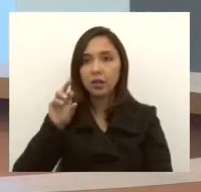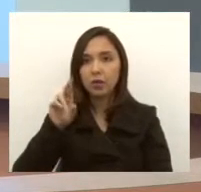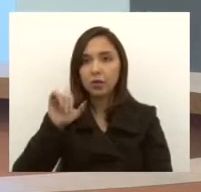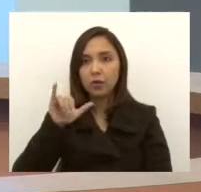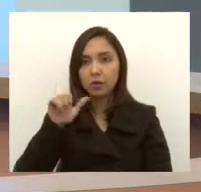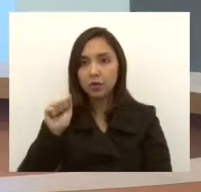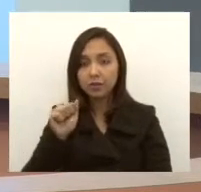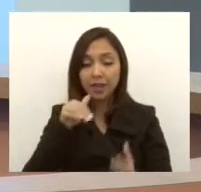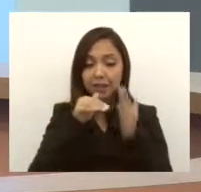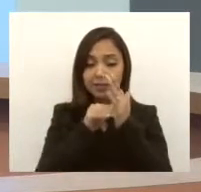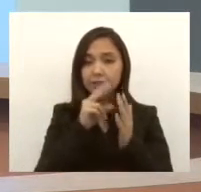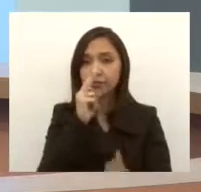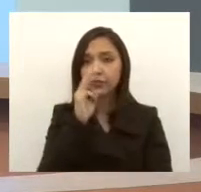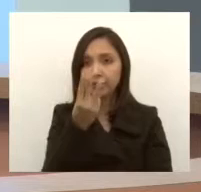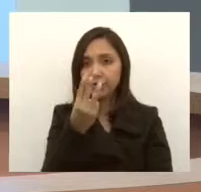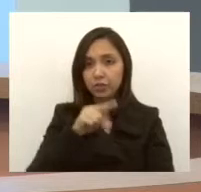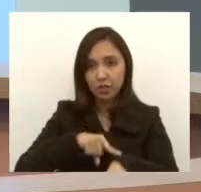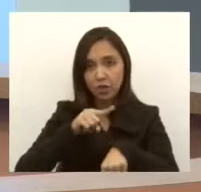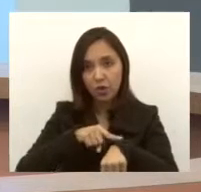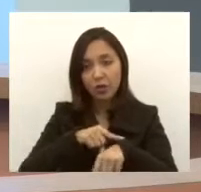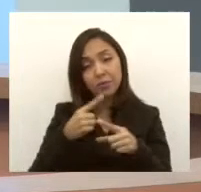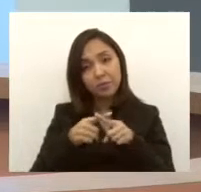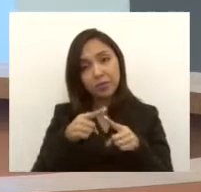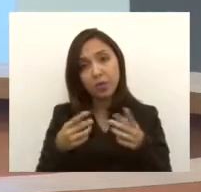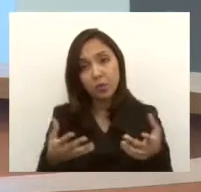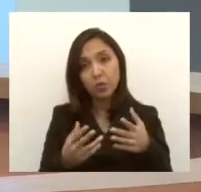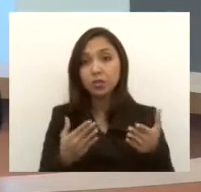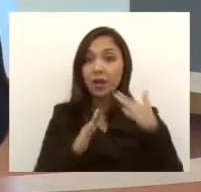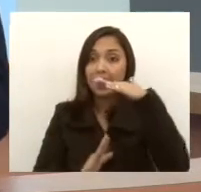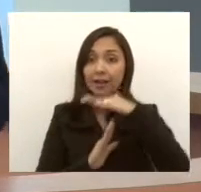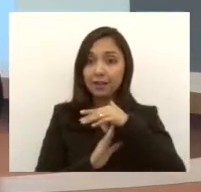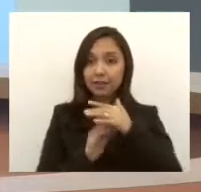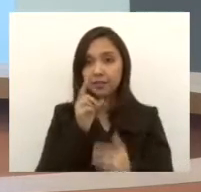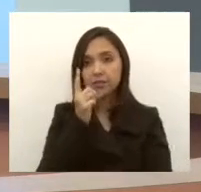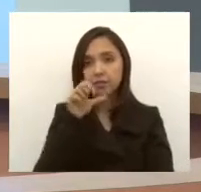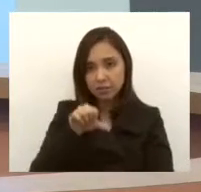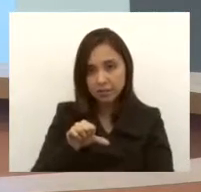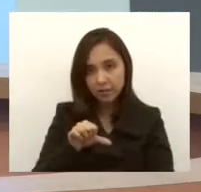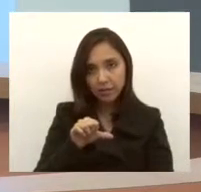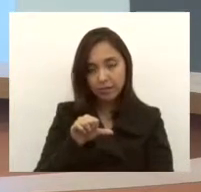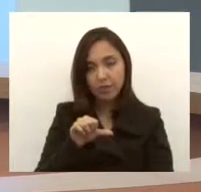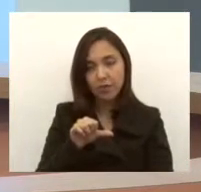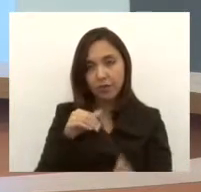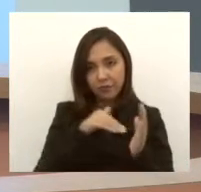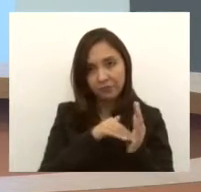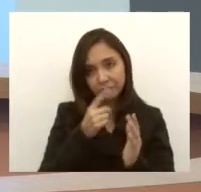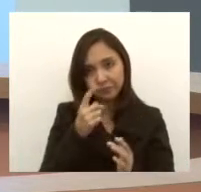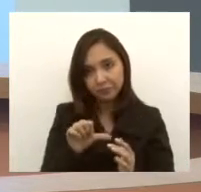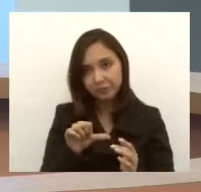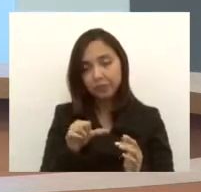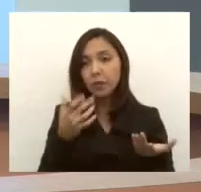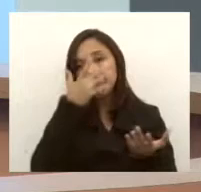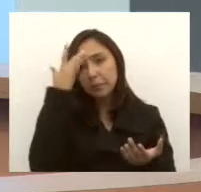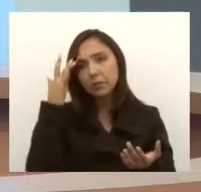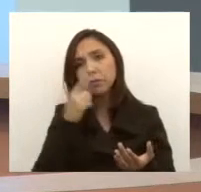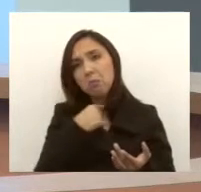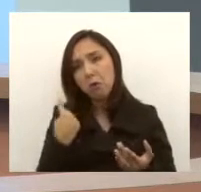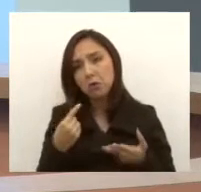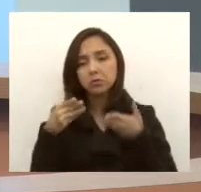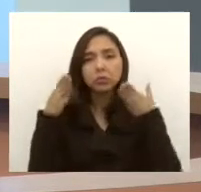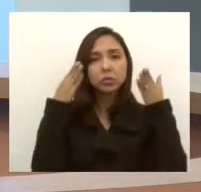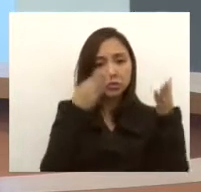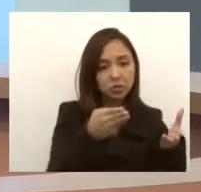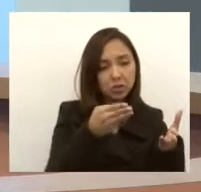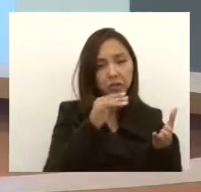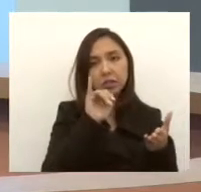as 23 horas, porque hoje só é feito até as 19 horas. Hoje, quando um corpo chega no município, chega no IML